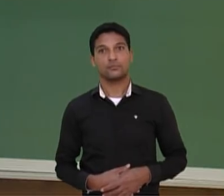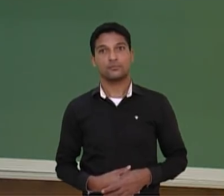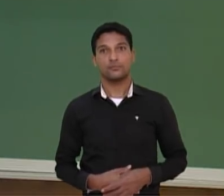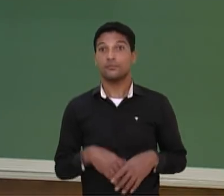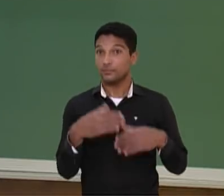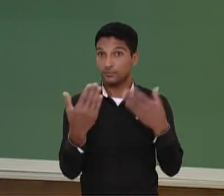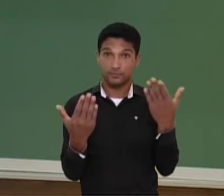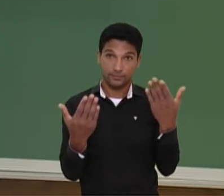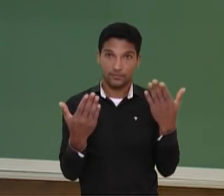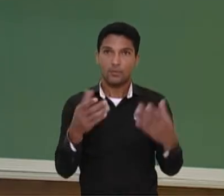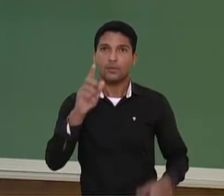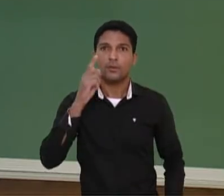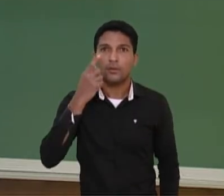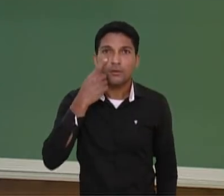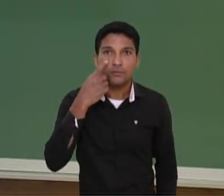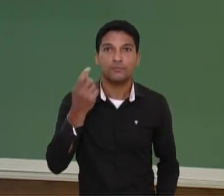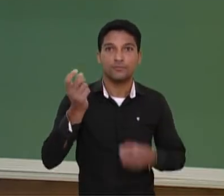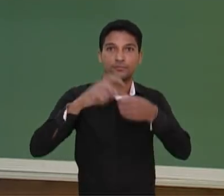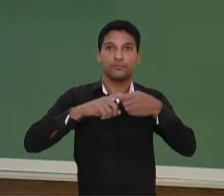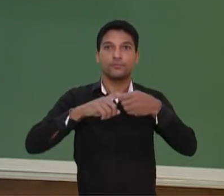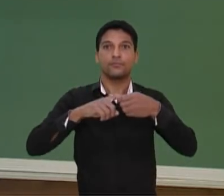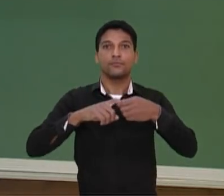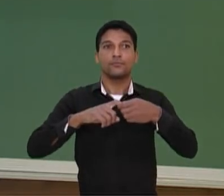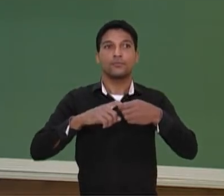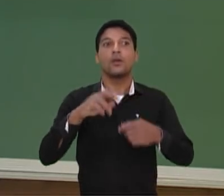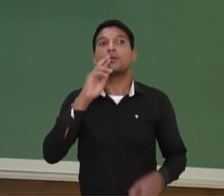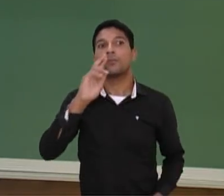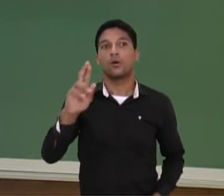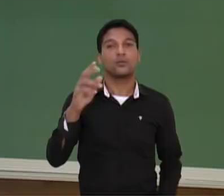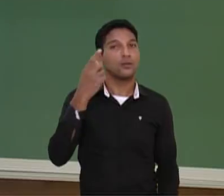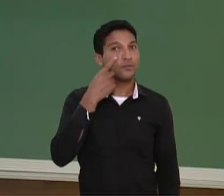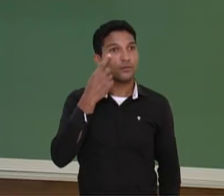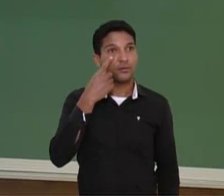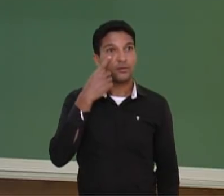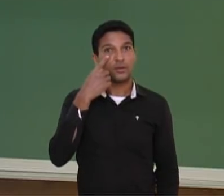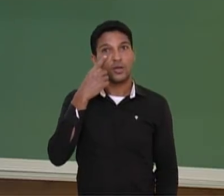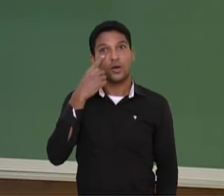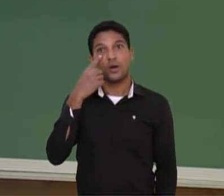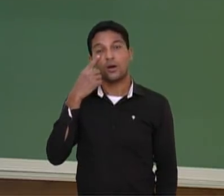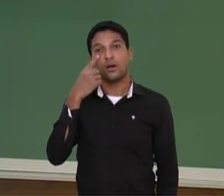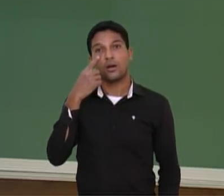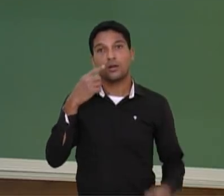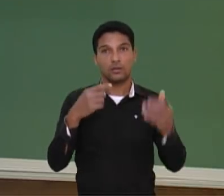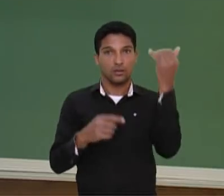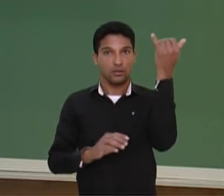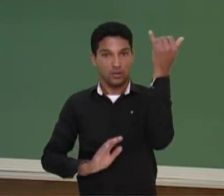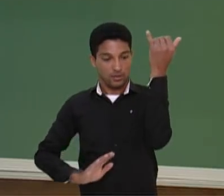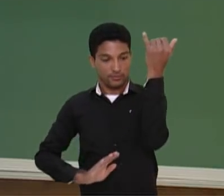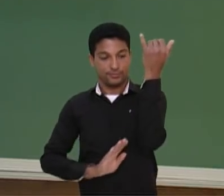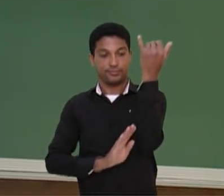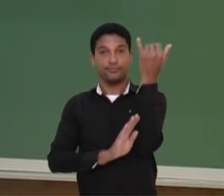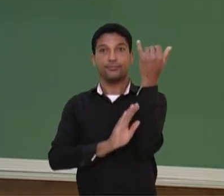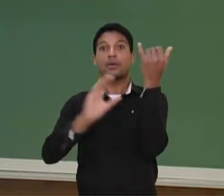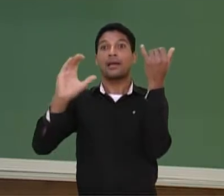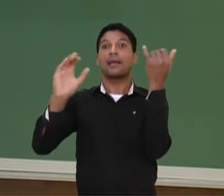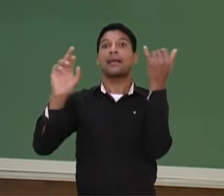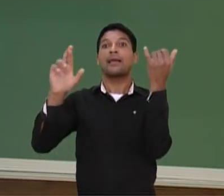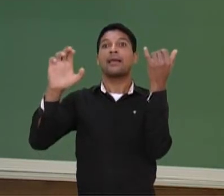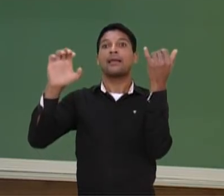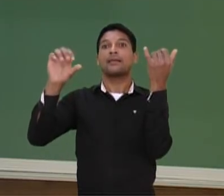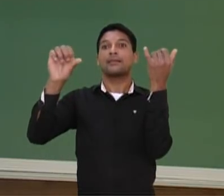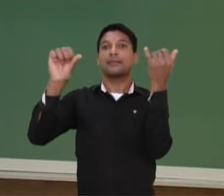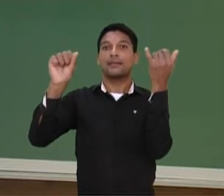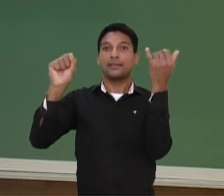E aí, voltamos então com a resposta. Veja, está subindo, região crescente da minha